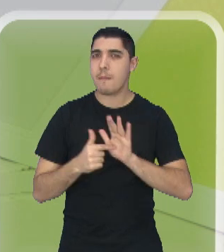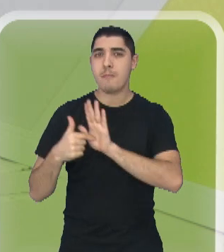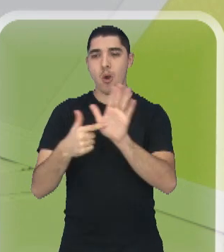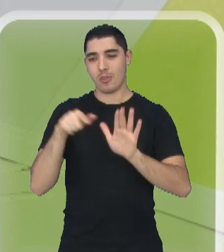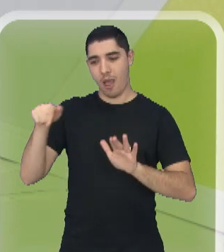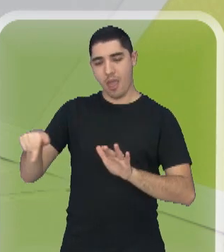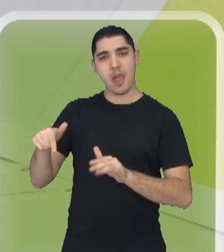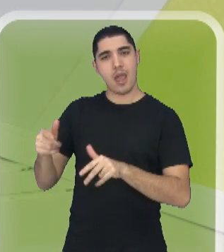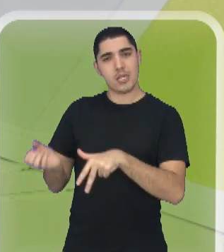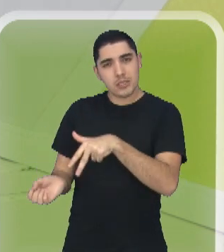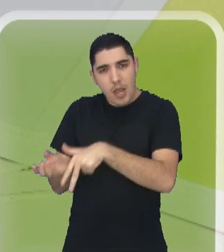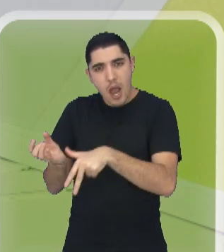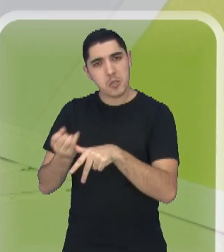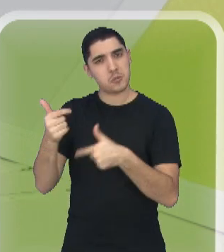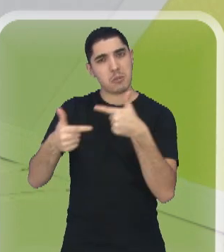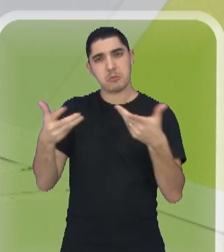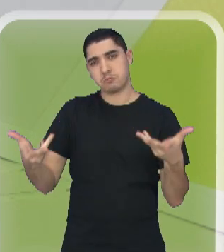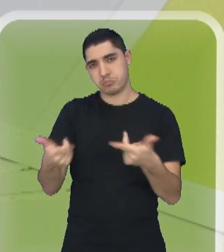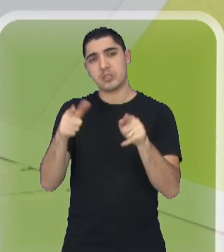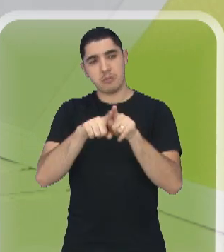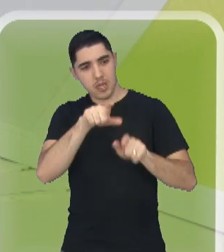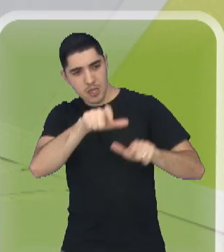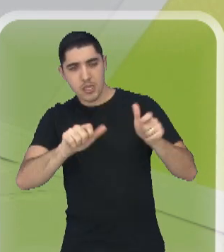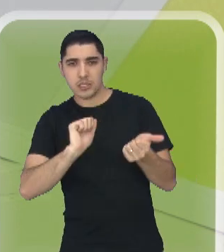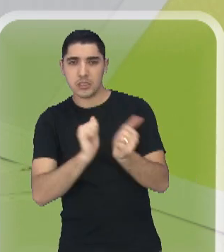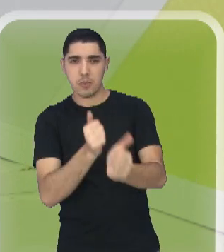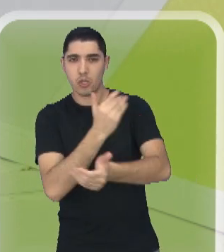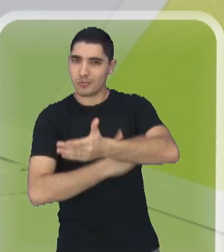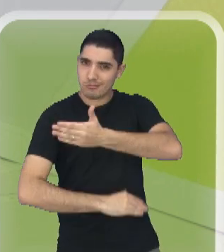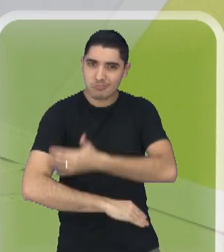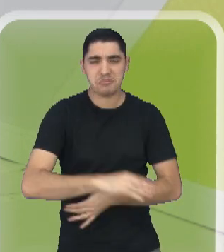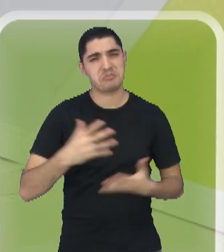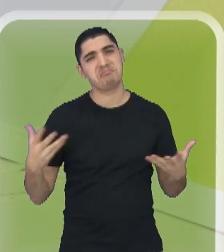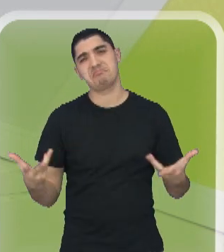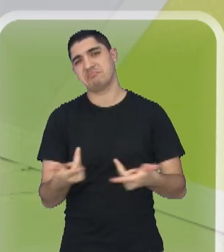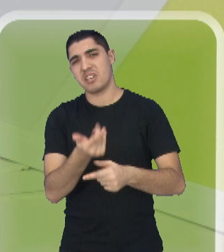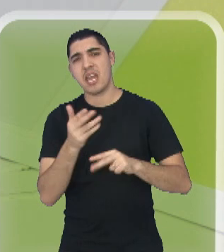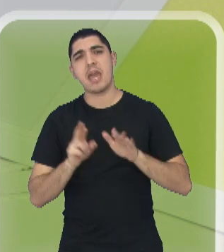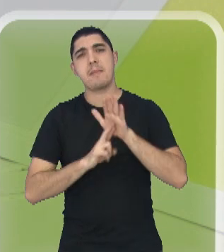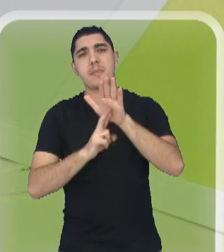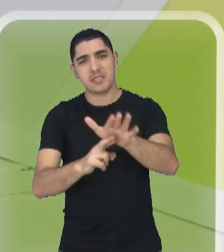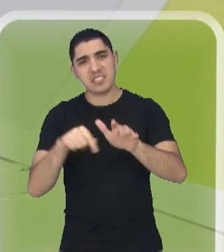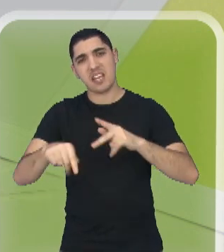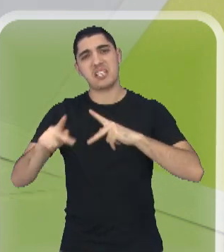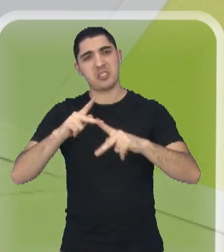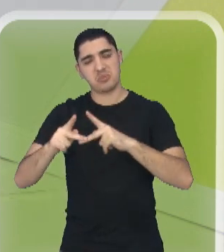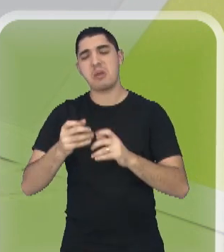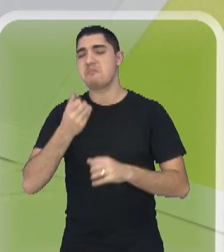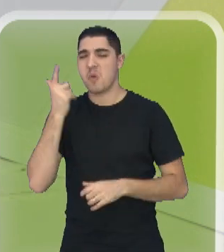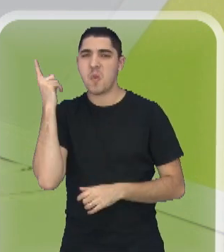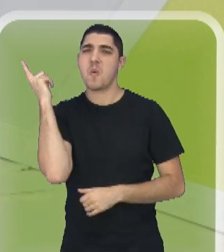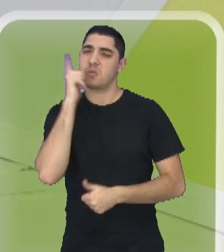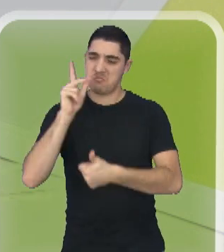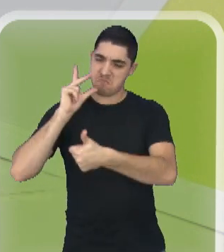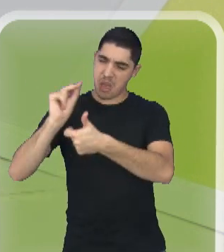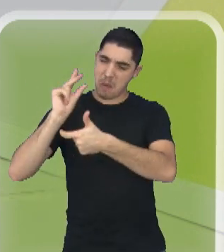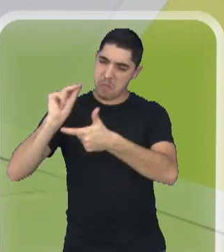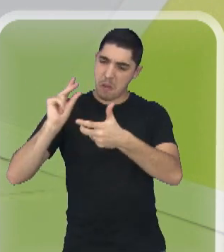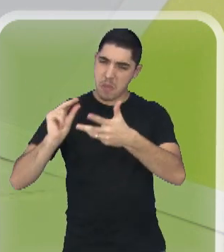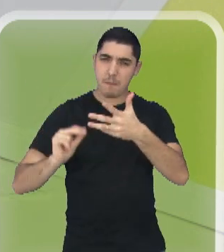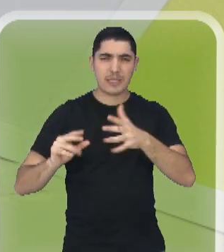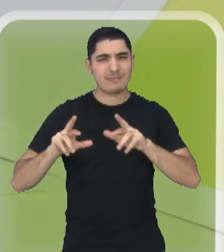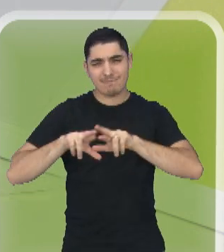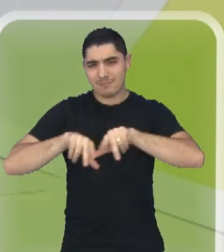Instituto Atom, pelos atletas, os para-atletas que representam tão bem a cidade com várias e várias conquistas nas mais